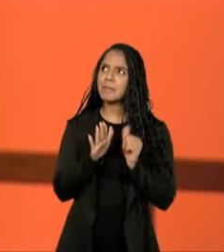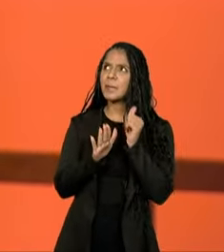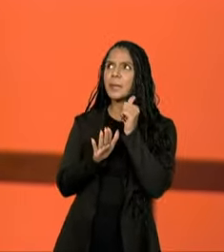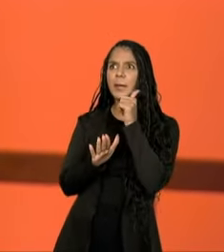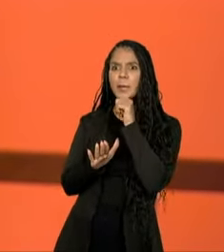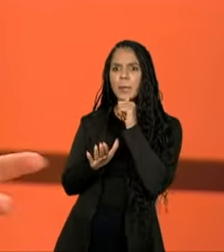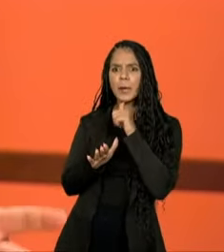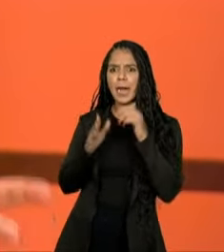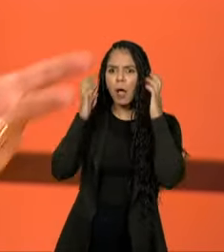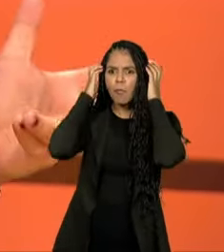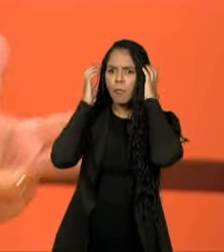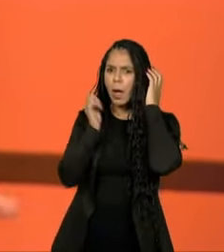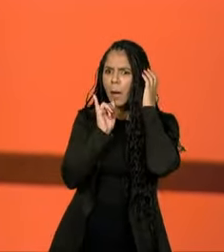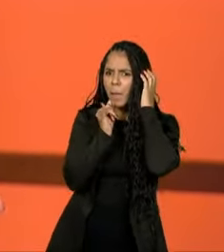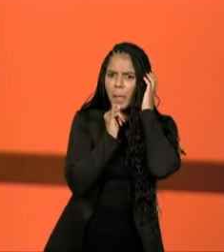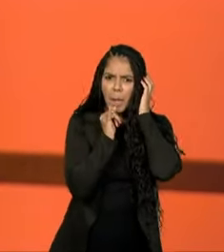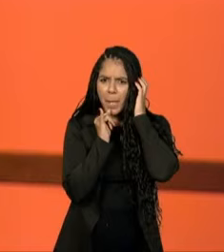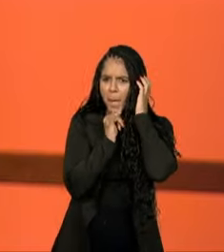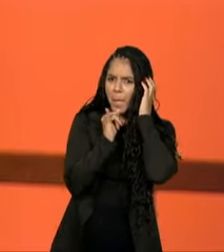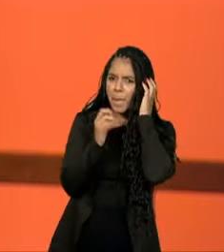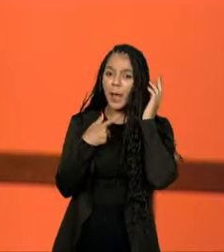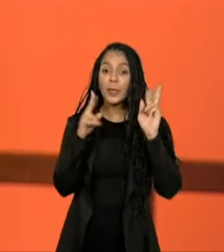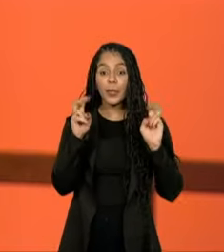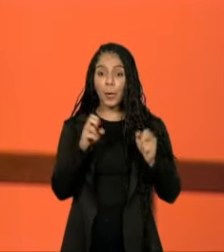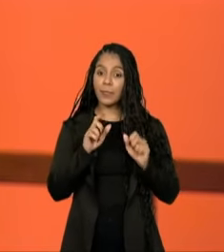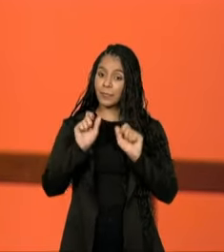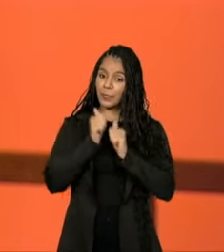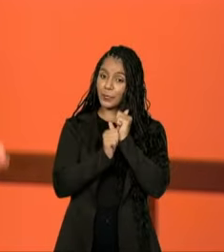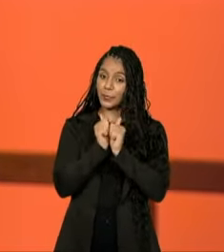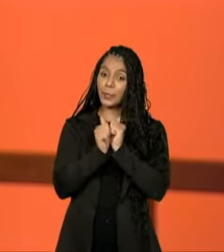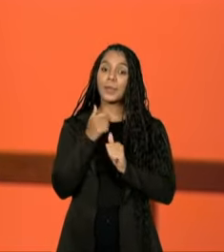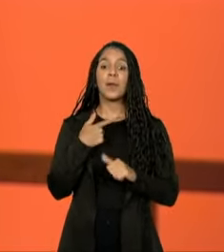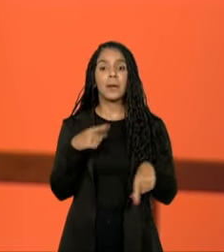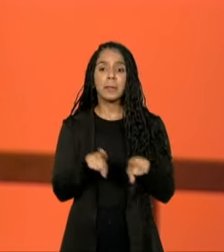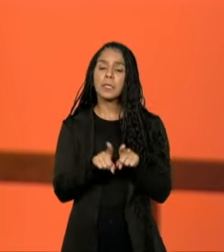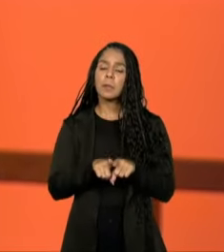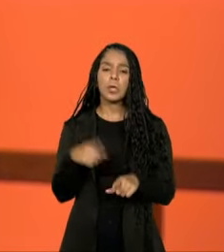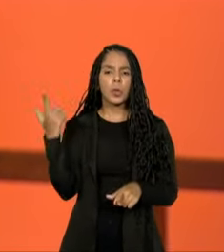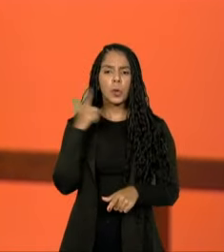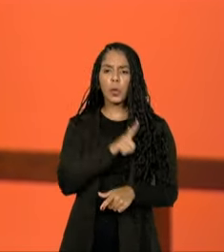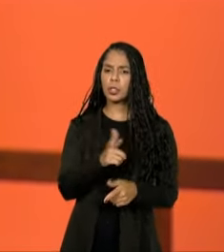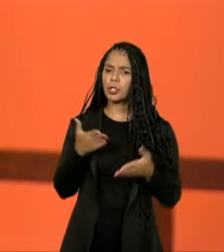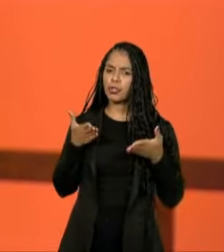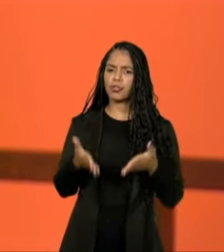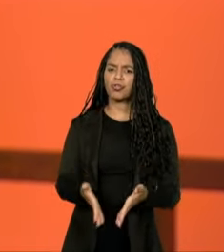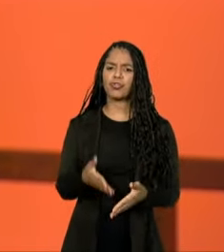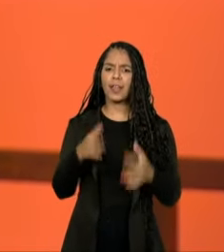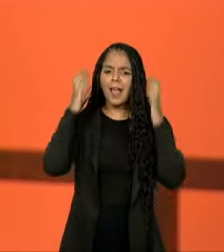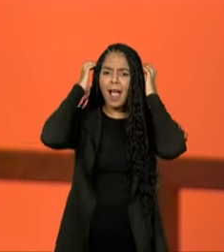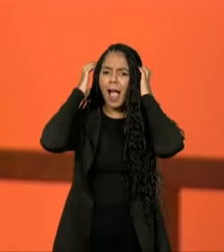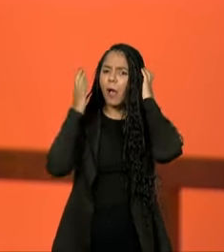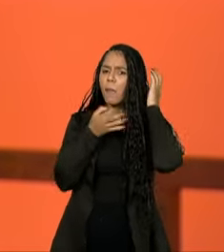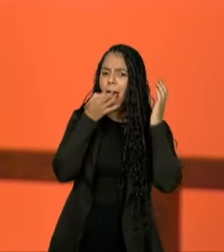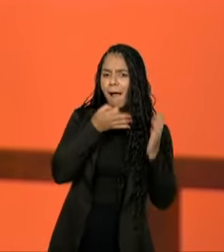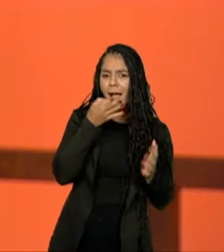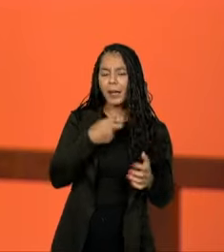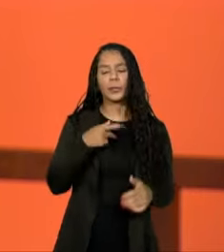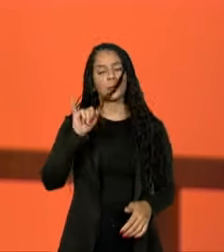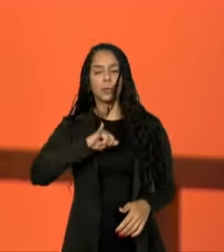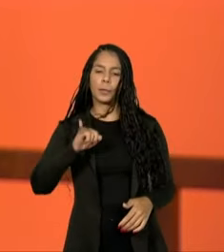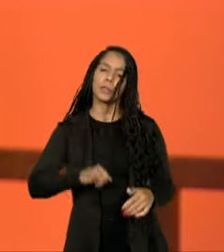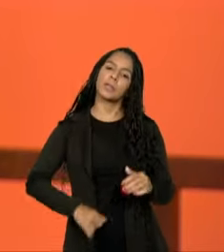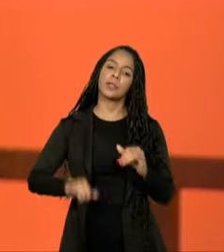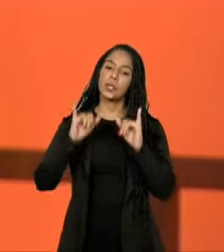ser a primeira é legal, você vai entrar para a história e tudo, mas de chegar, né, numa rádio tão, tão importante, né, como é a Rádio